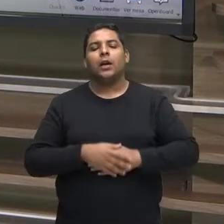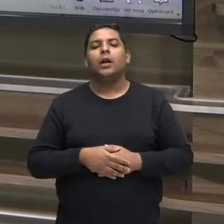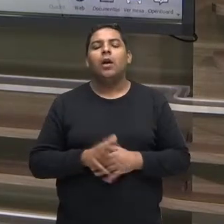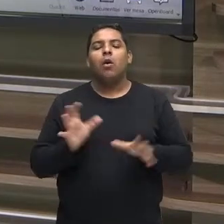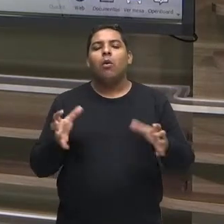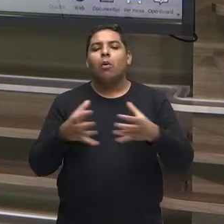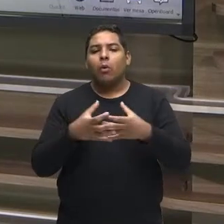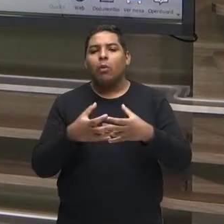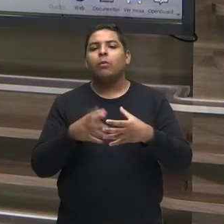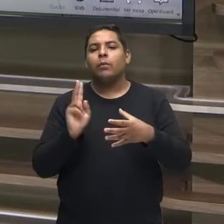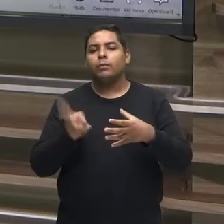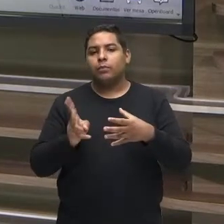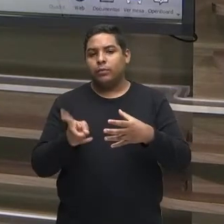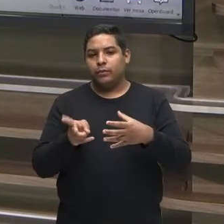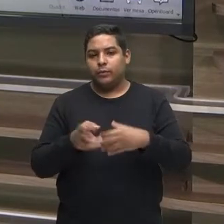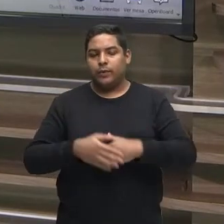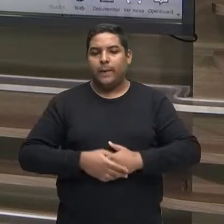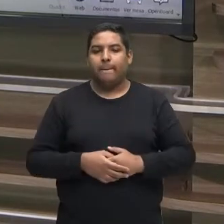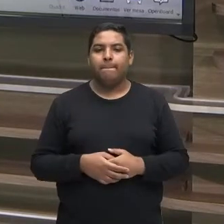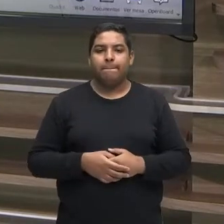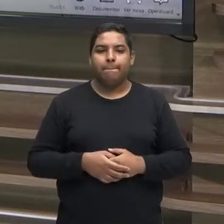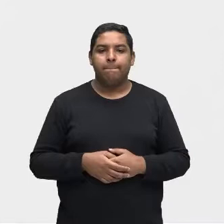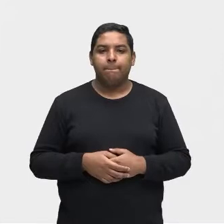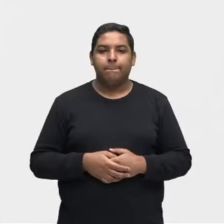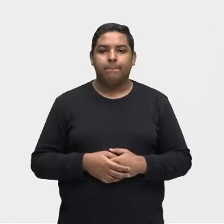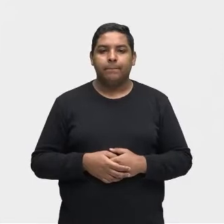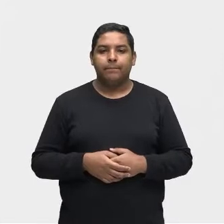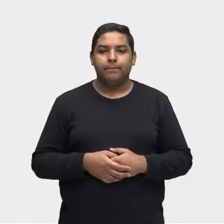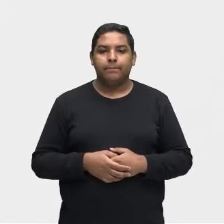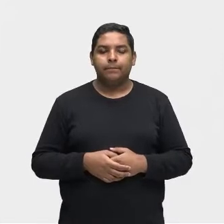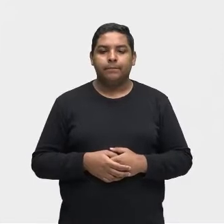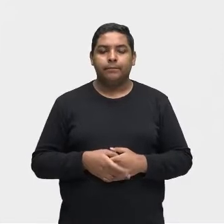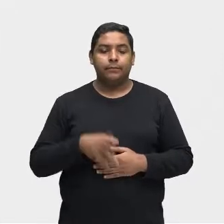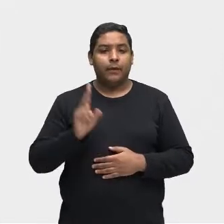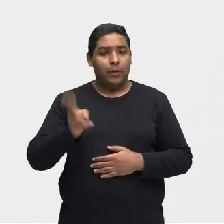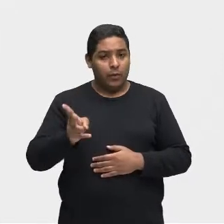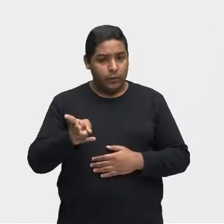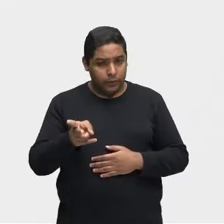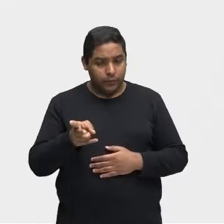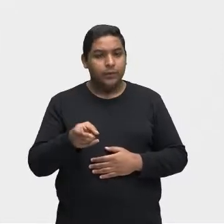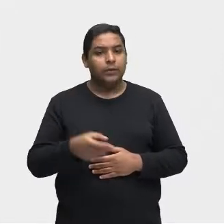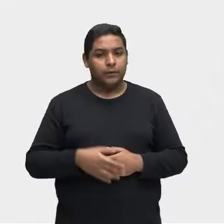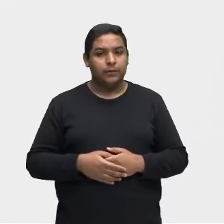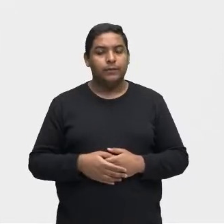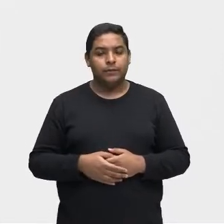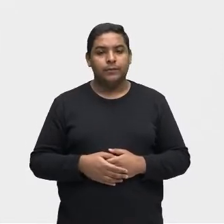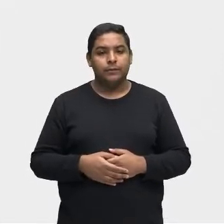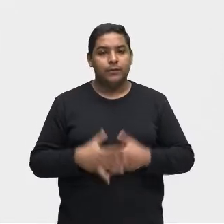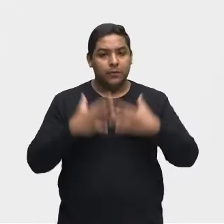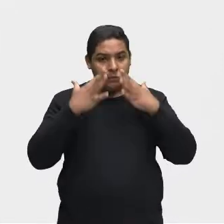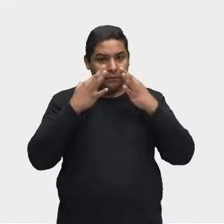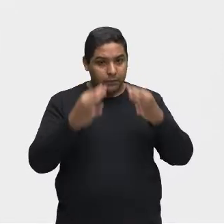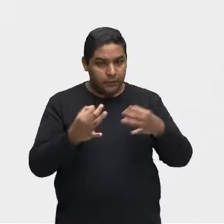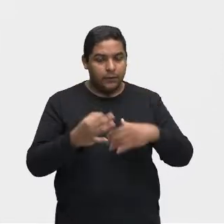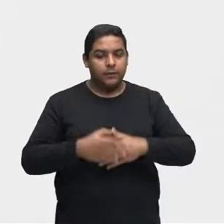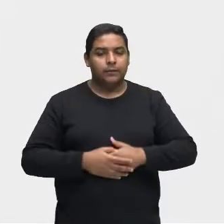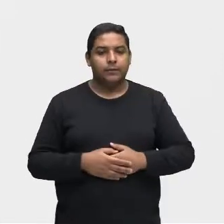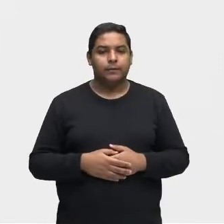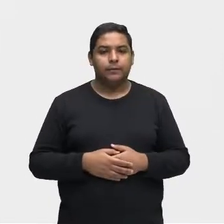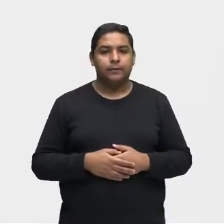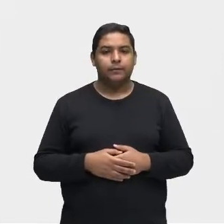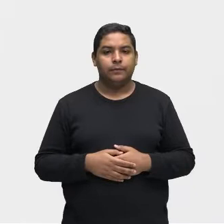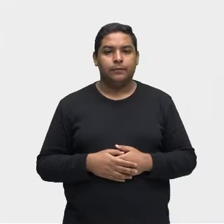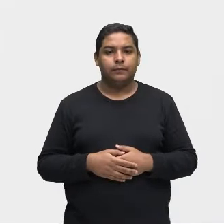grupo de unidade. Beleza? Então, continuando ainda, então vamos ver. Olha só. Então, nós temos o